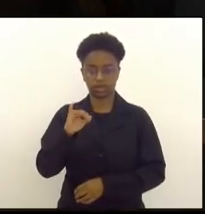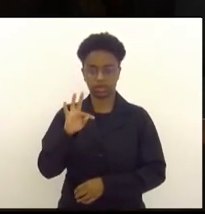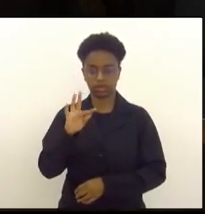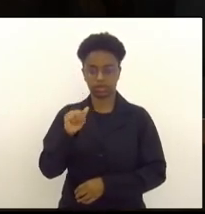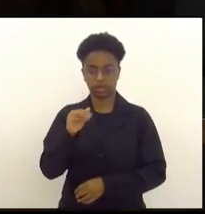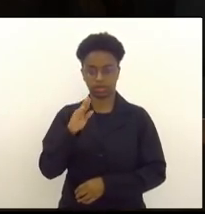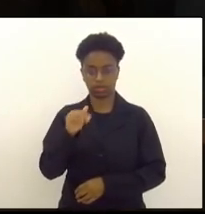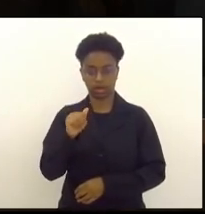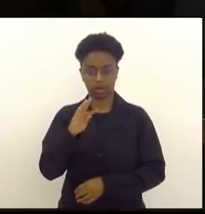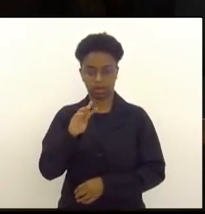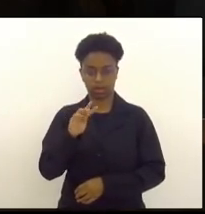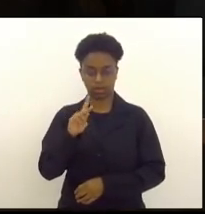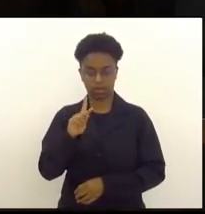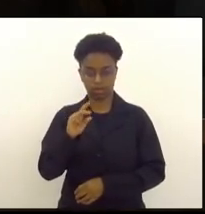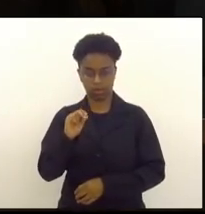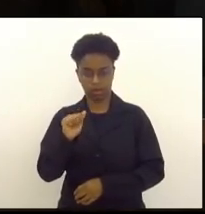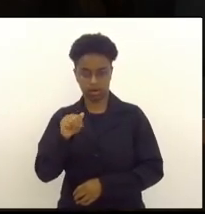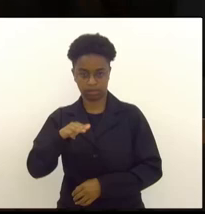Doutora